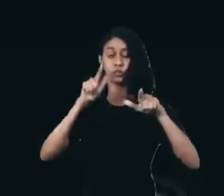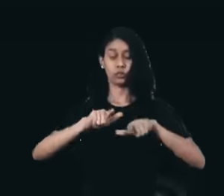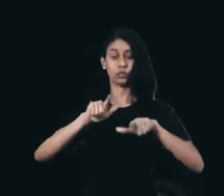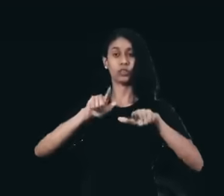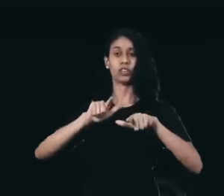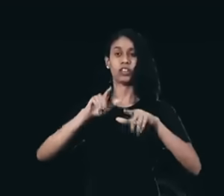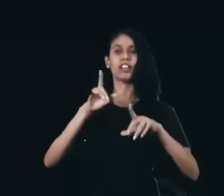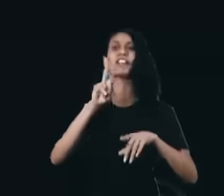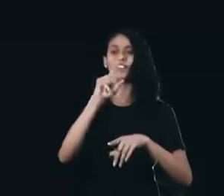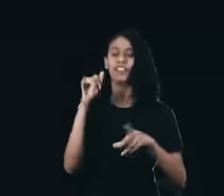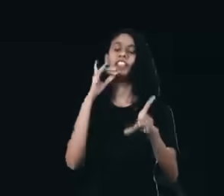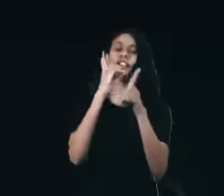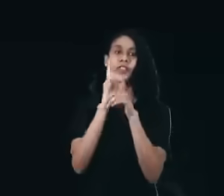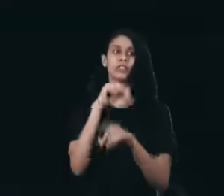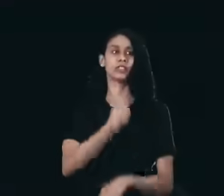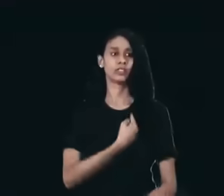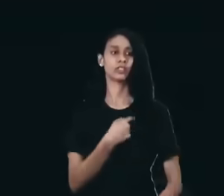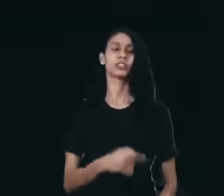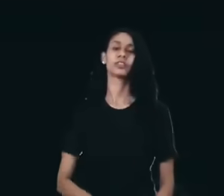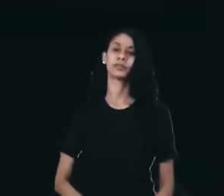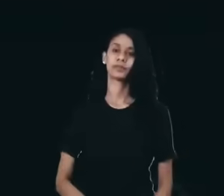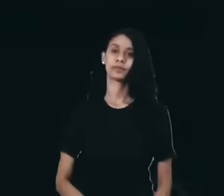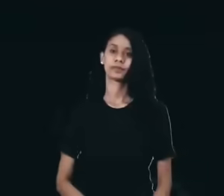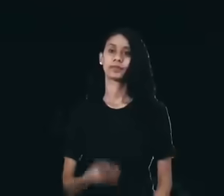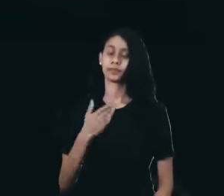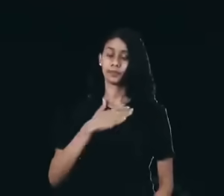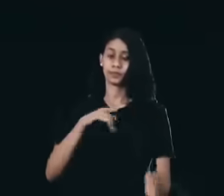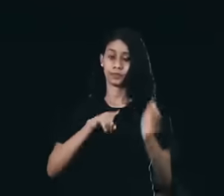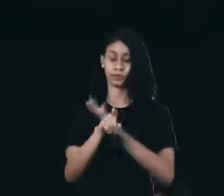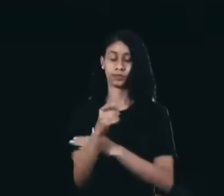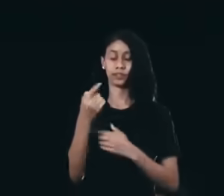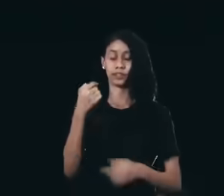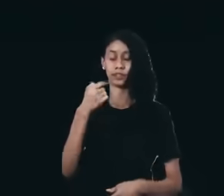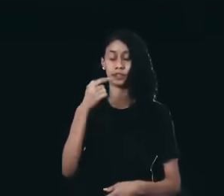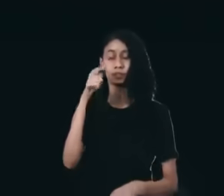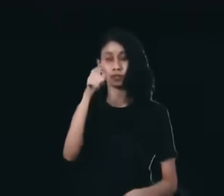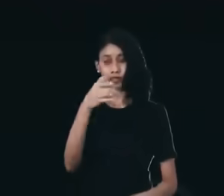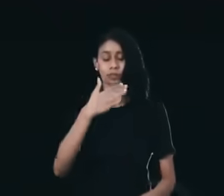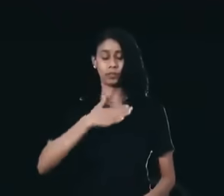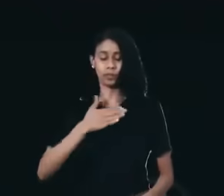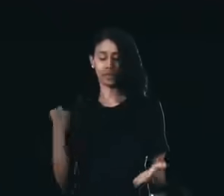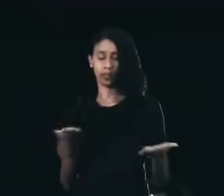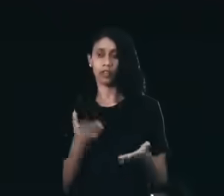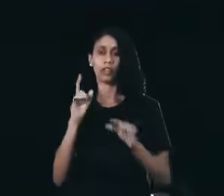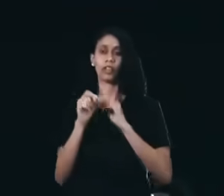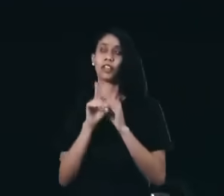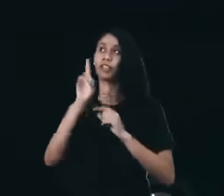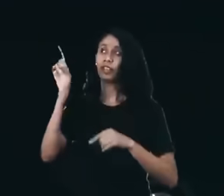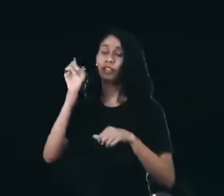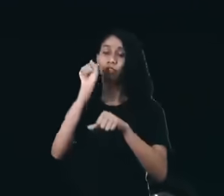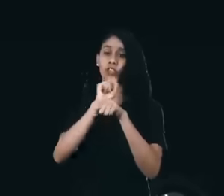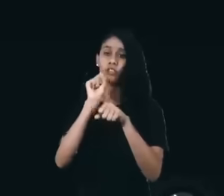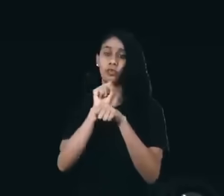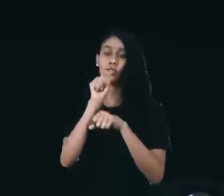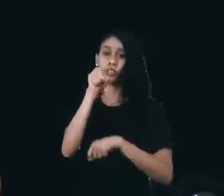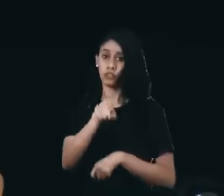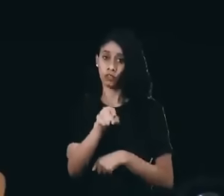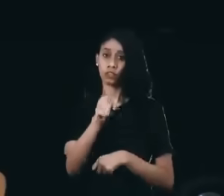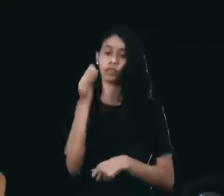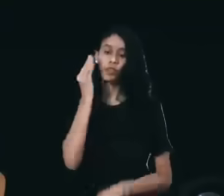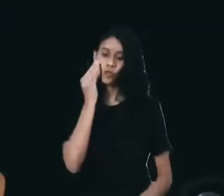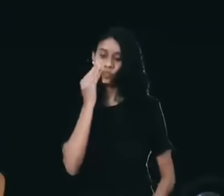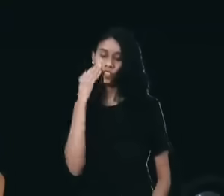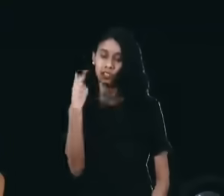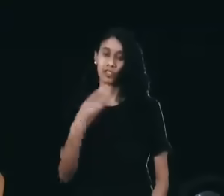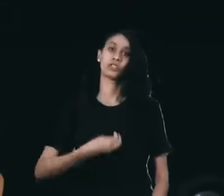vai nos encontrar? A minha pergunta para mim e para você é, quando Deus estiver te esperando na fonte com a oportunidade